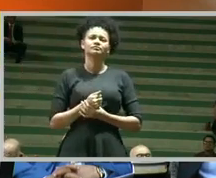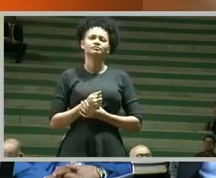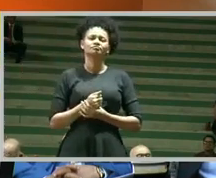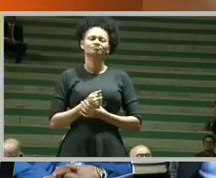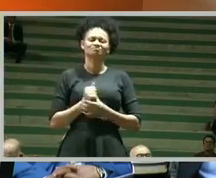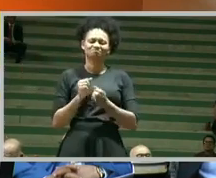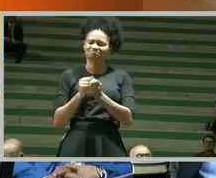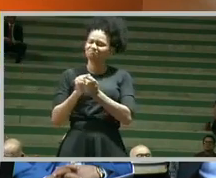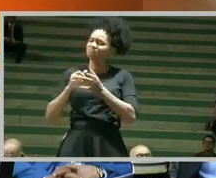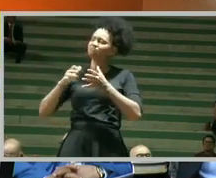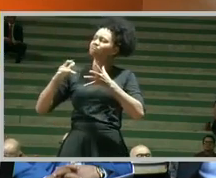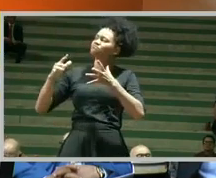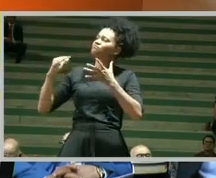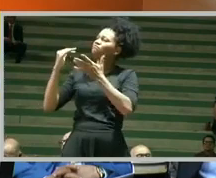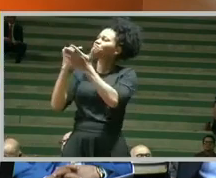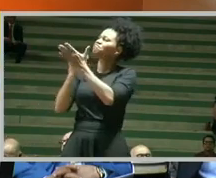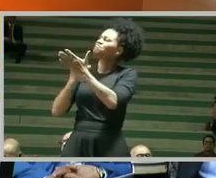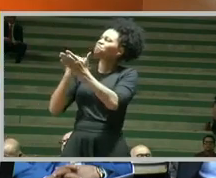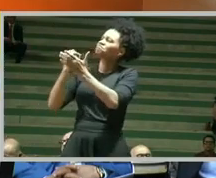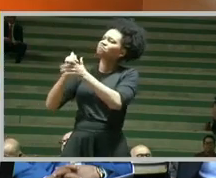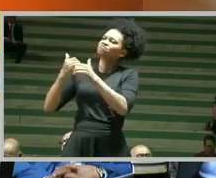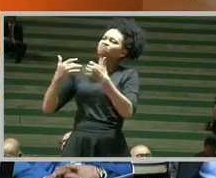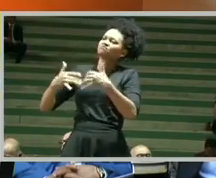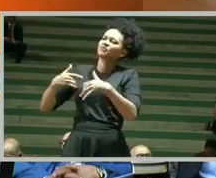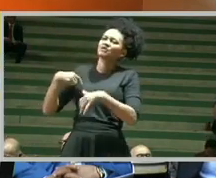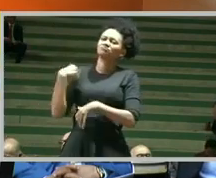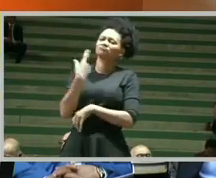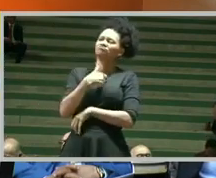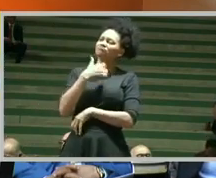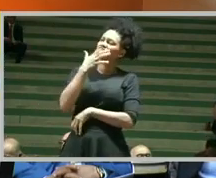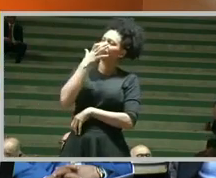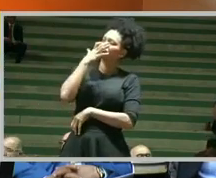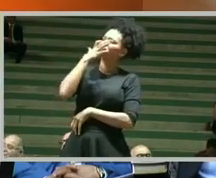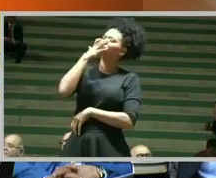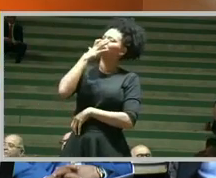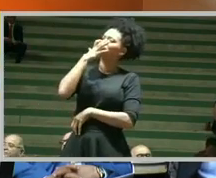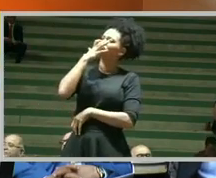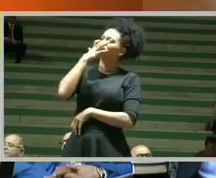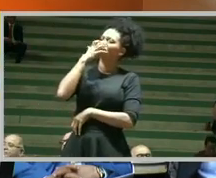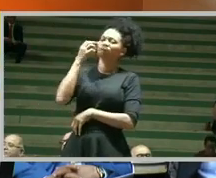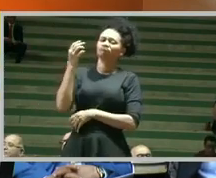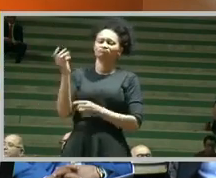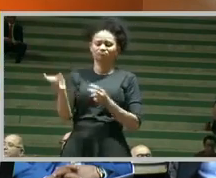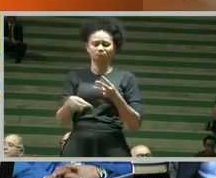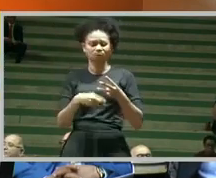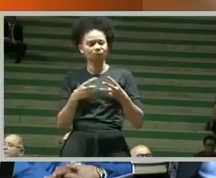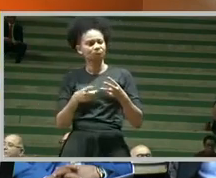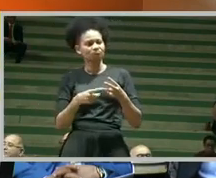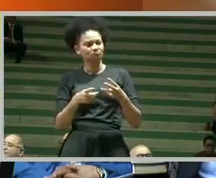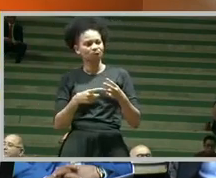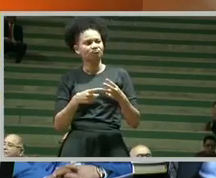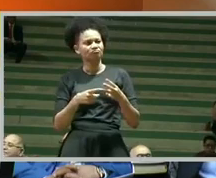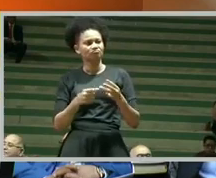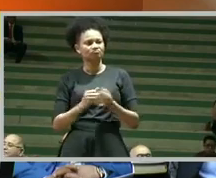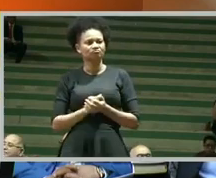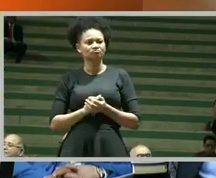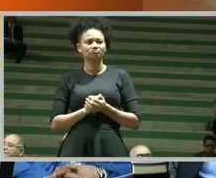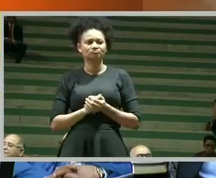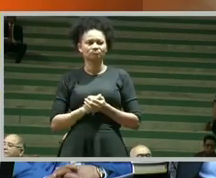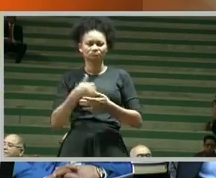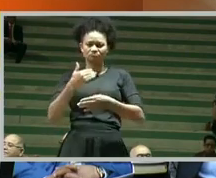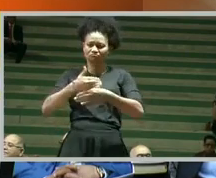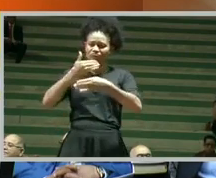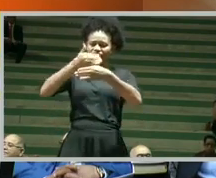foi grande e nós ficamos admirados. Terceiro, os muros